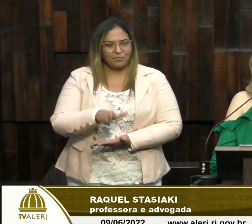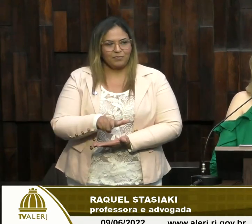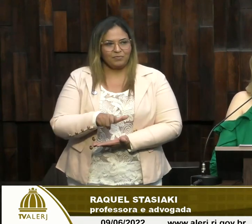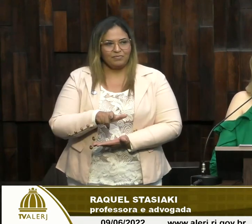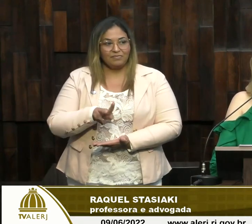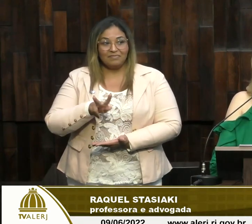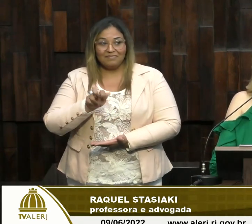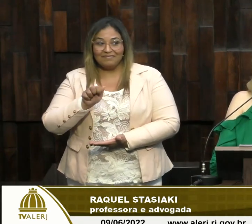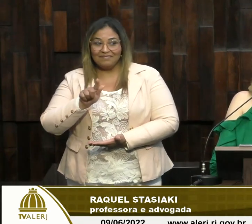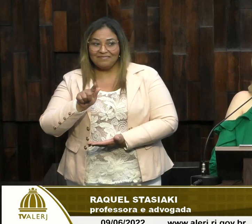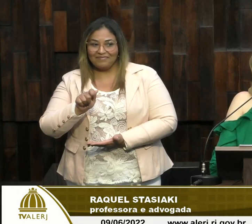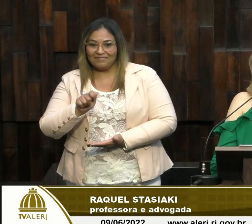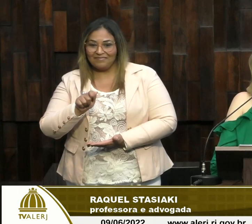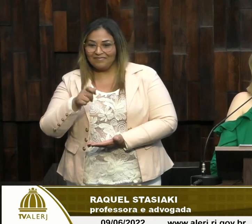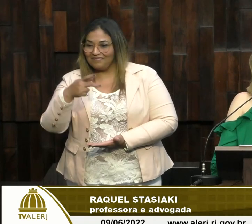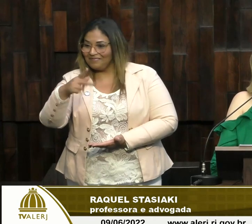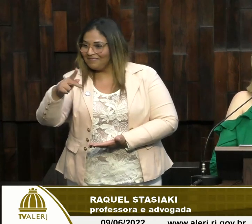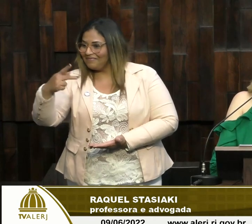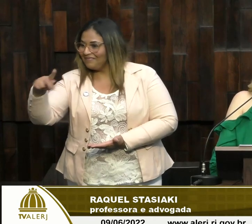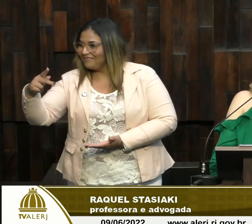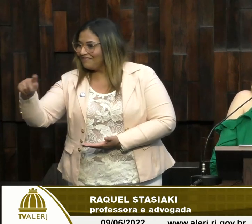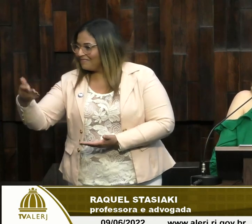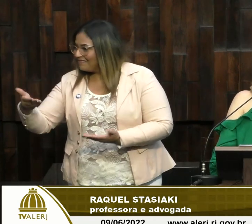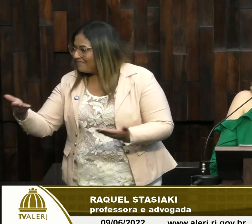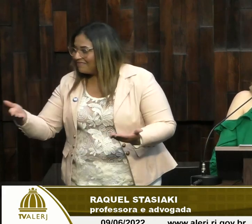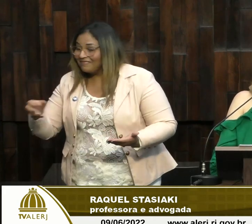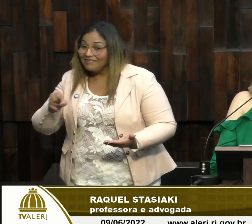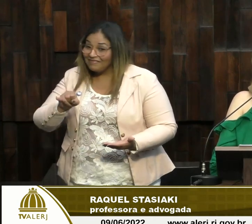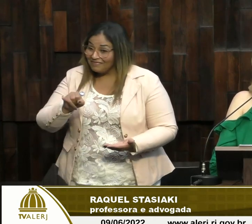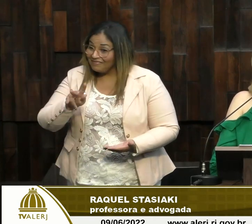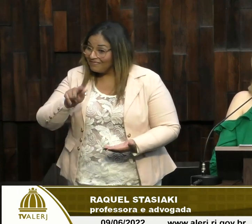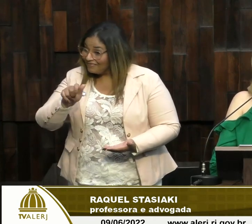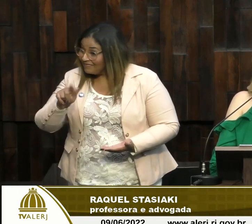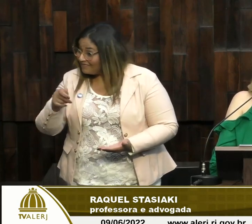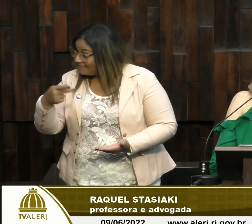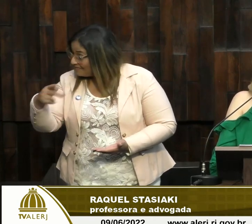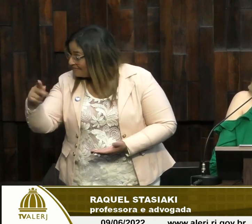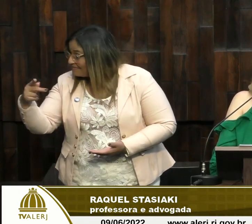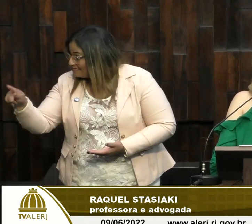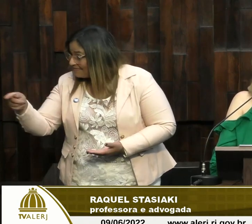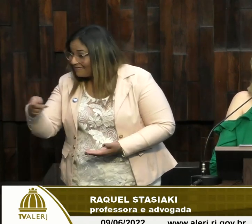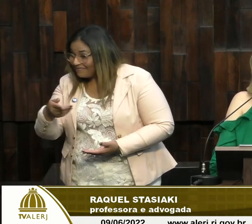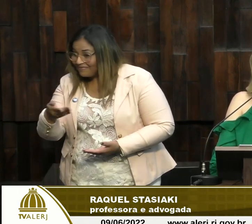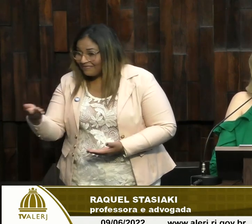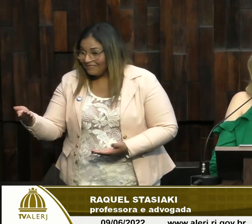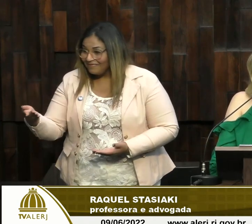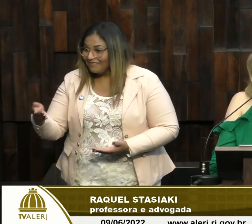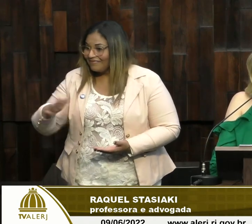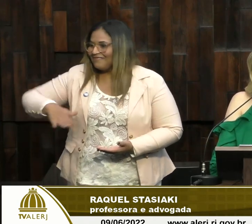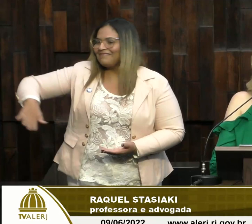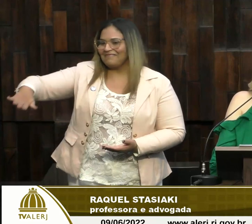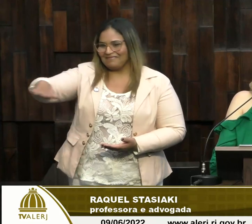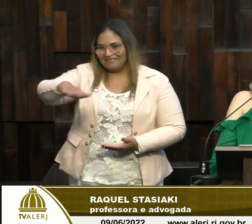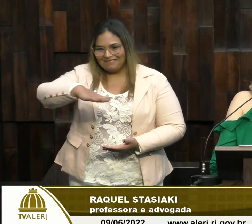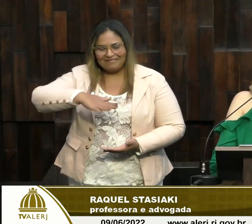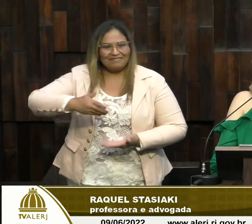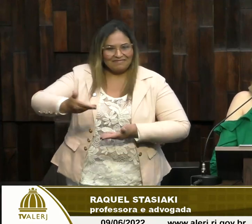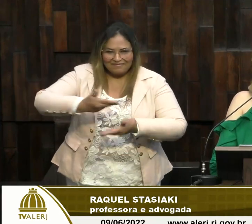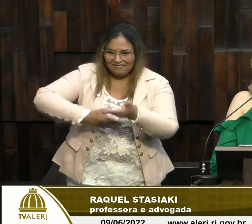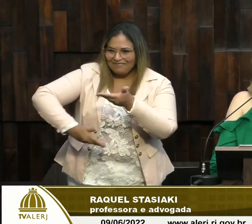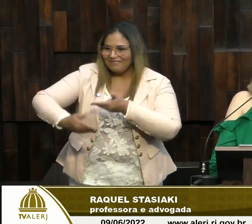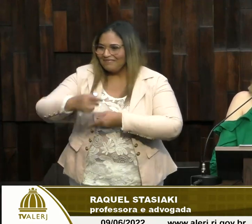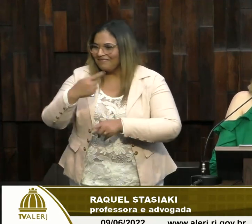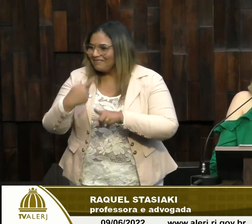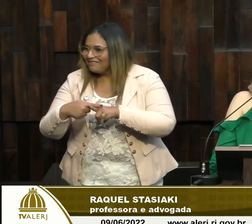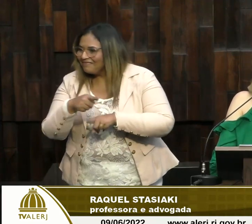vaga é sua. E se a vaga é sua, a vaga é nossa, porque você